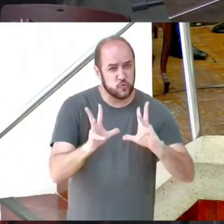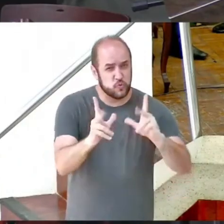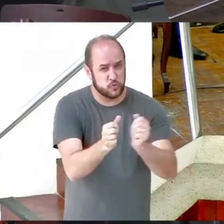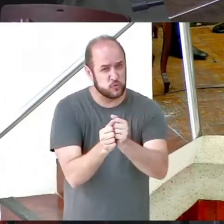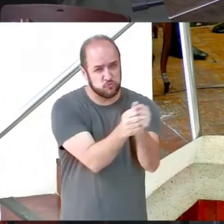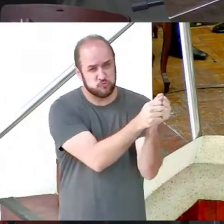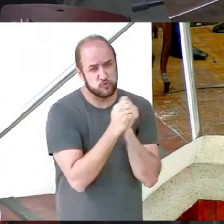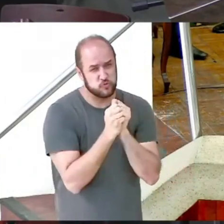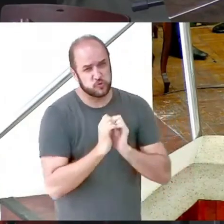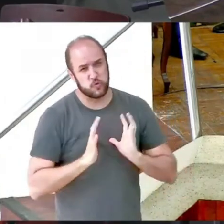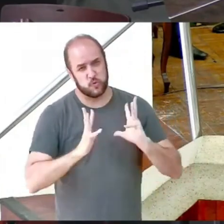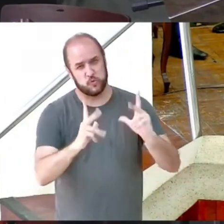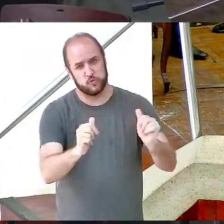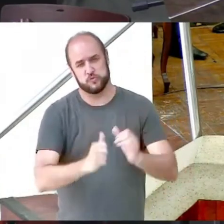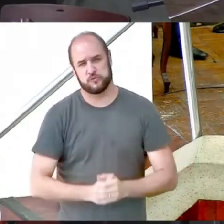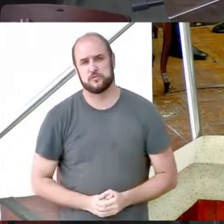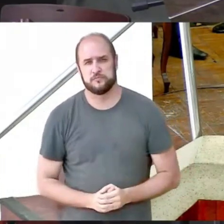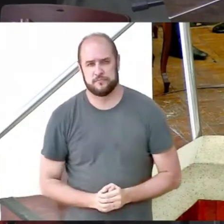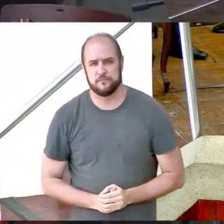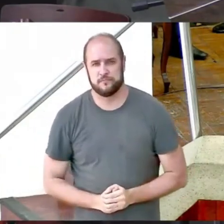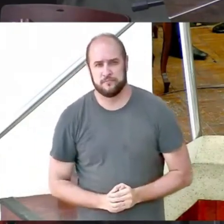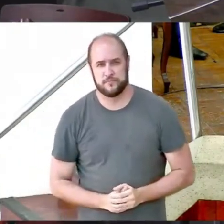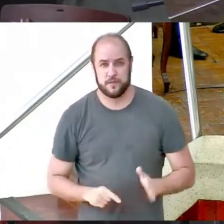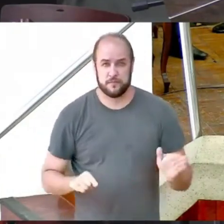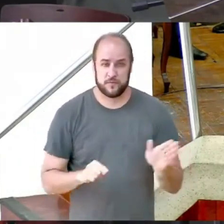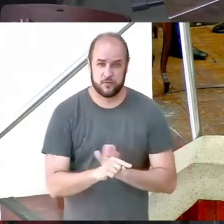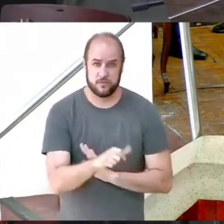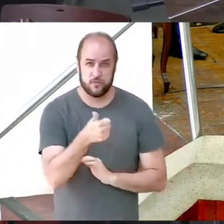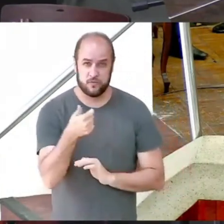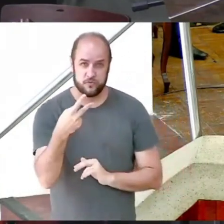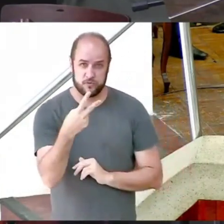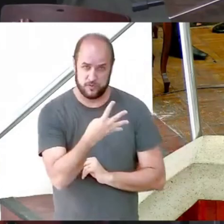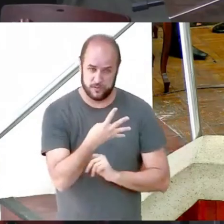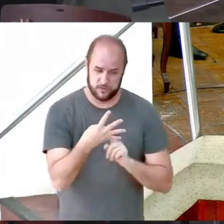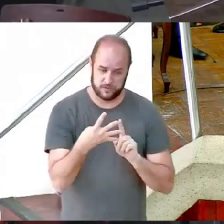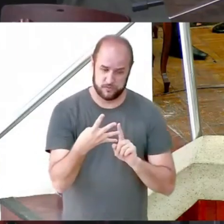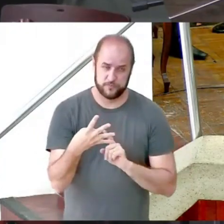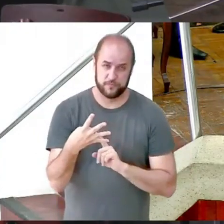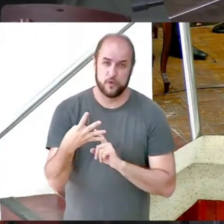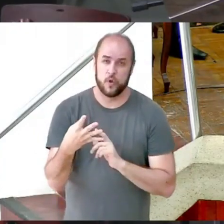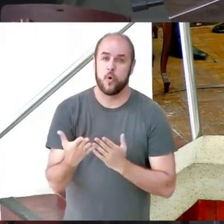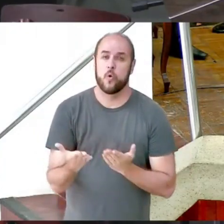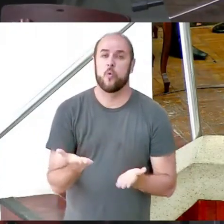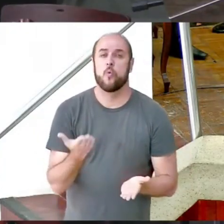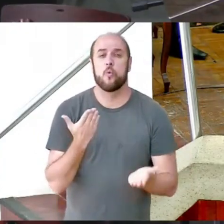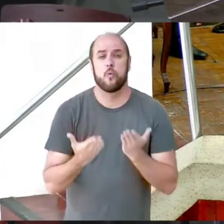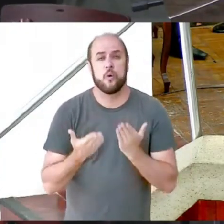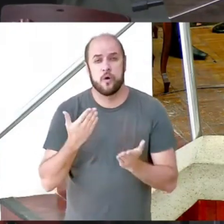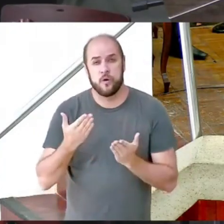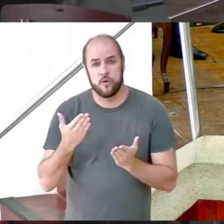todos. Pergunta 124. Qual é a